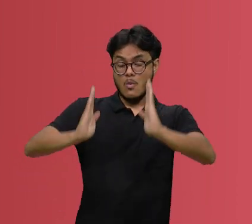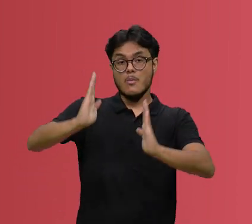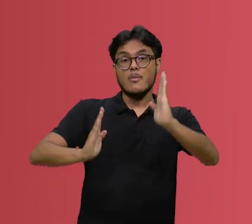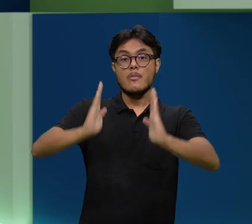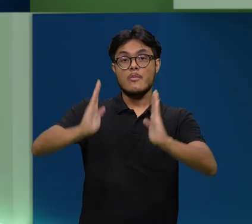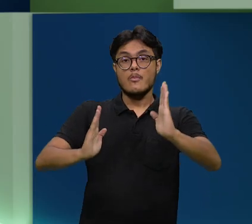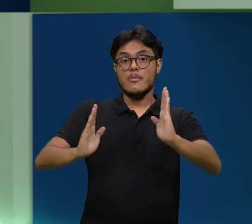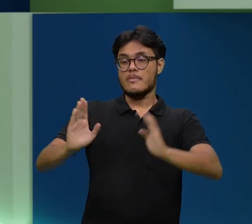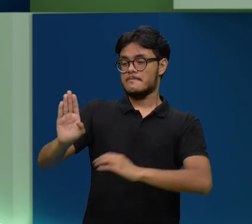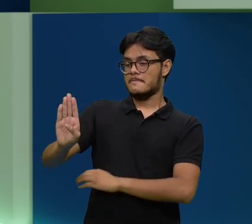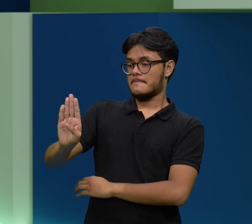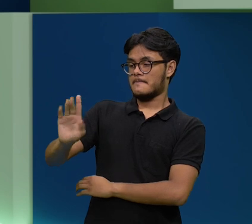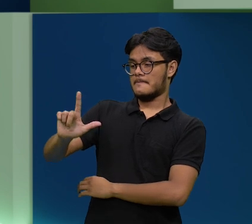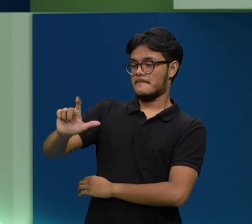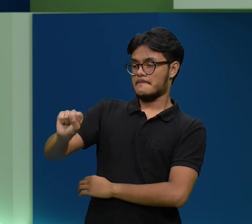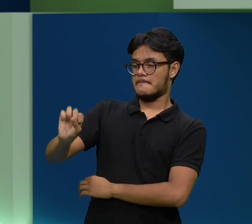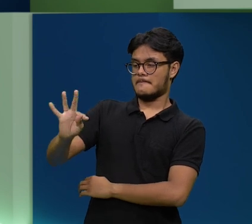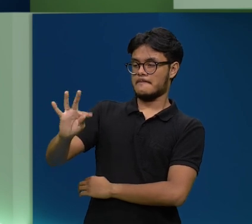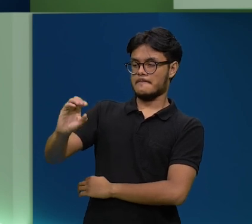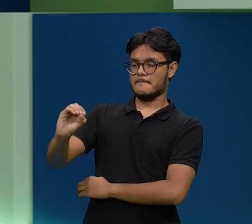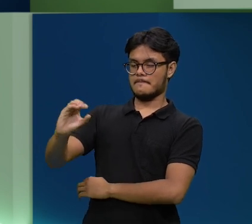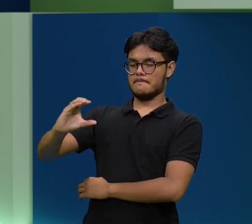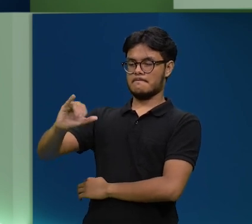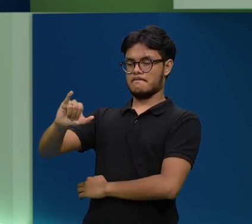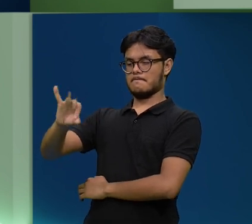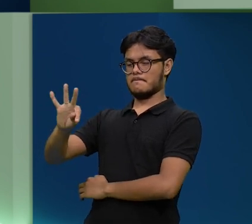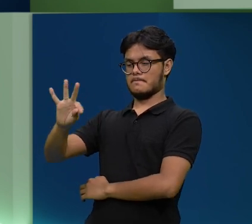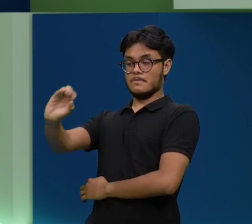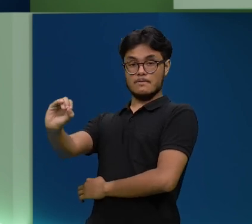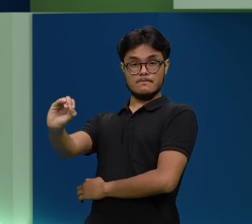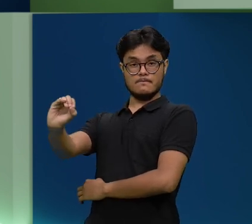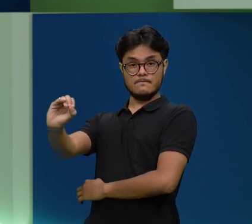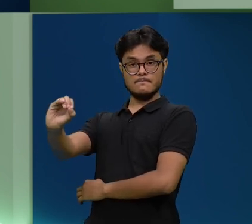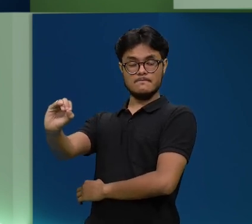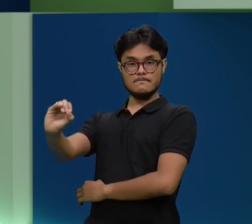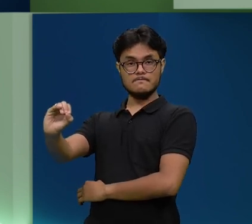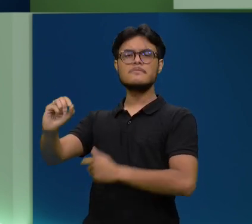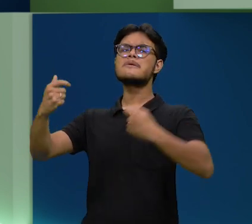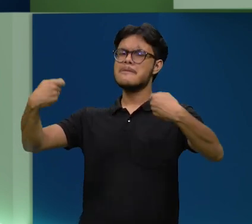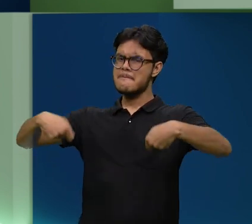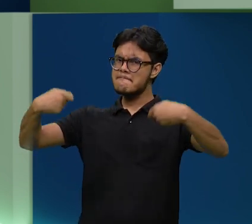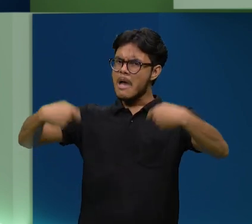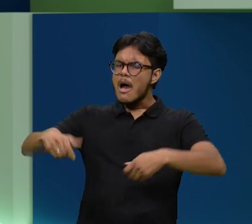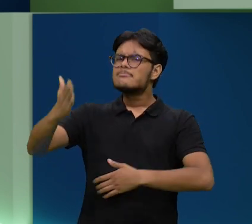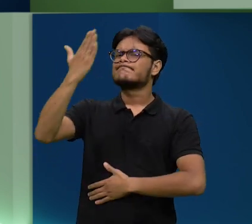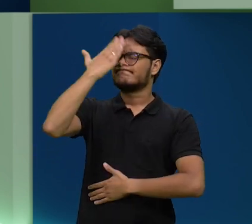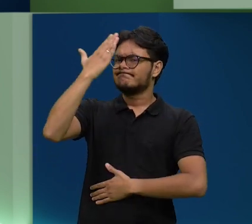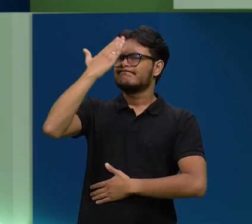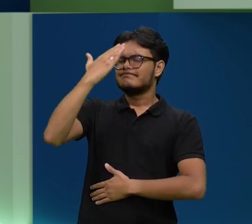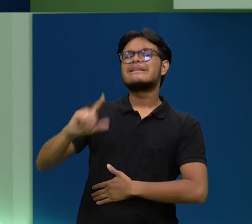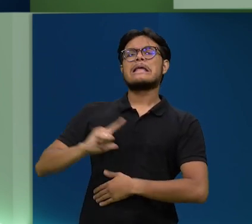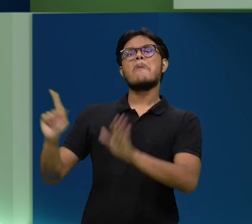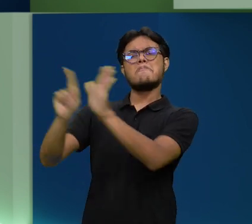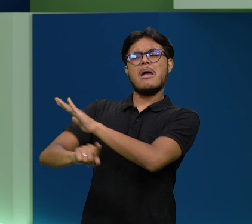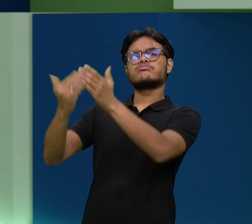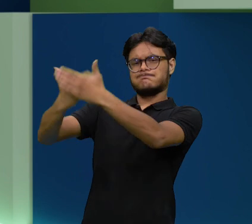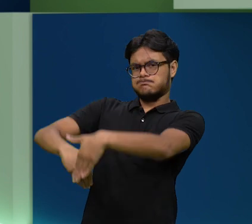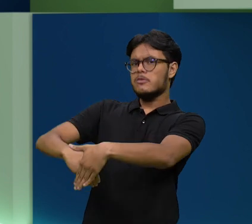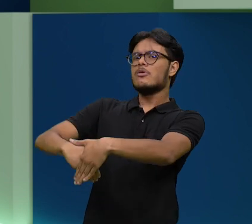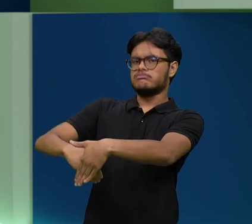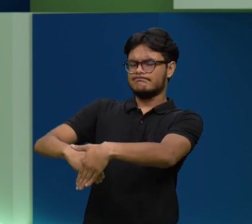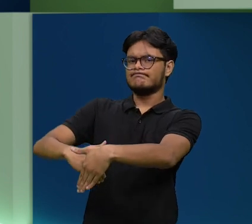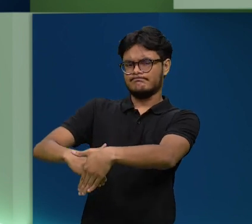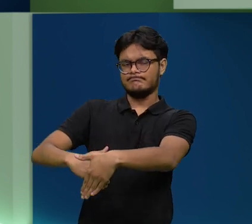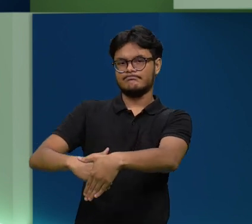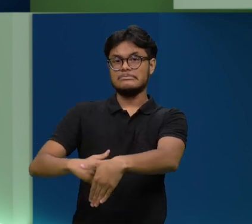de blastocisto. Beleza? Não esqueça disso, que ele pode perguntar em prova. E